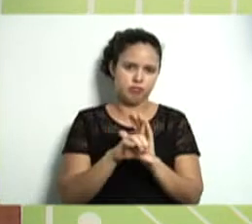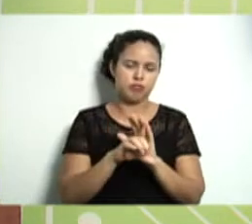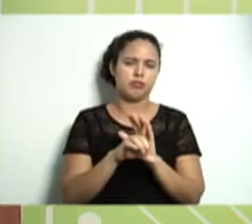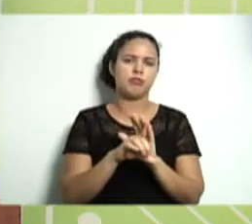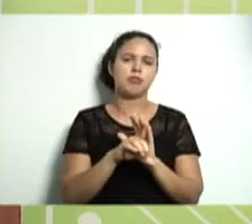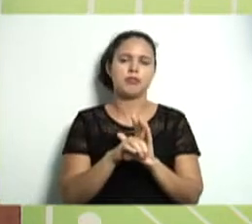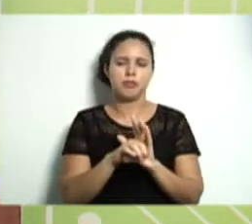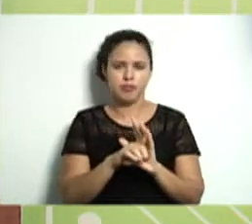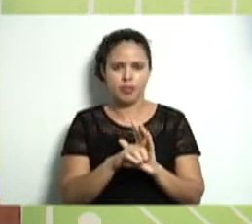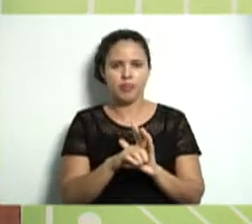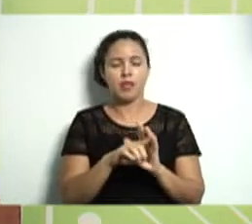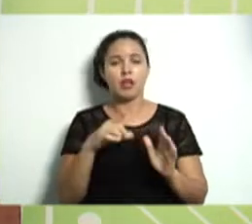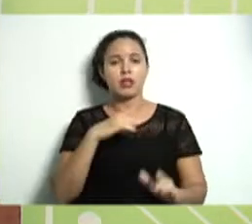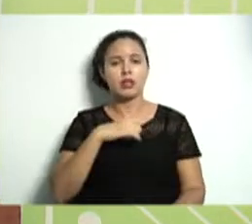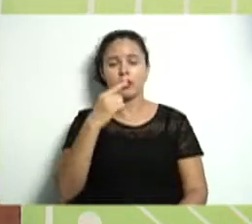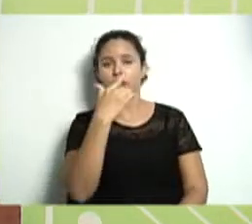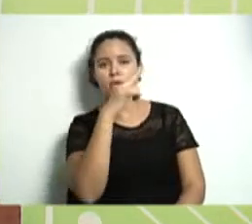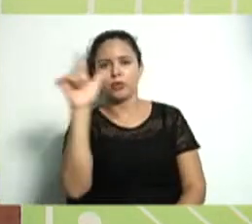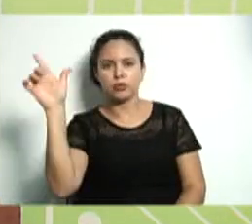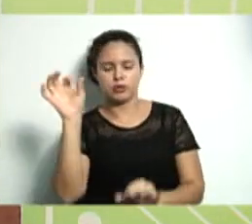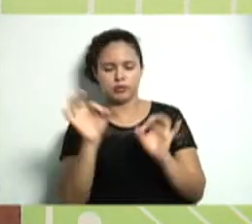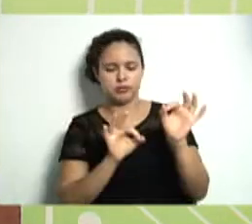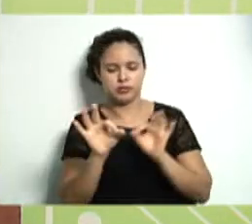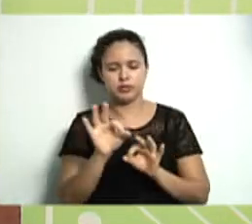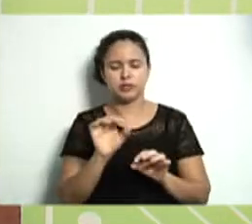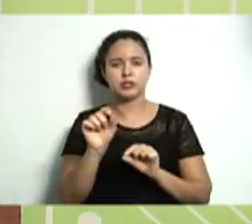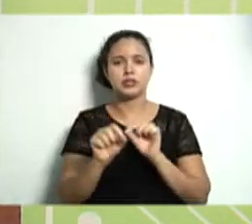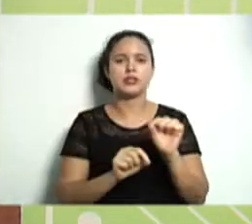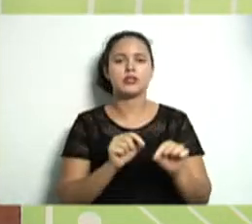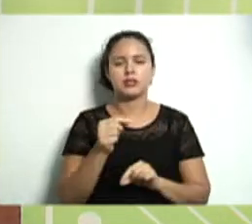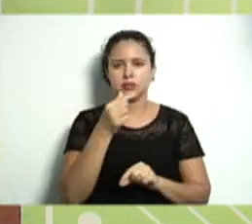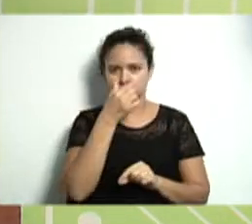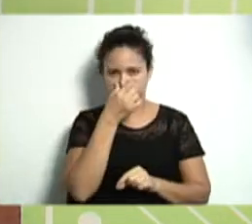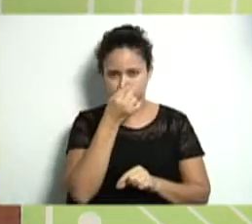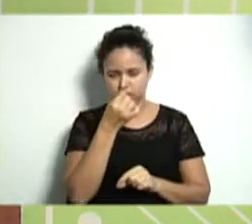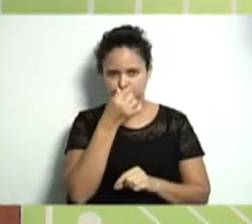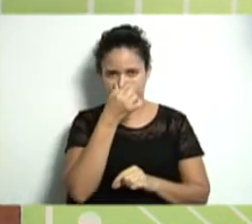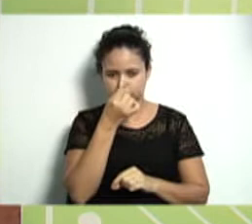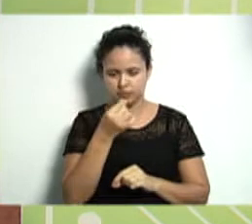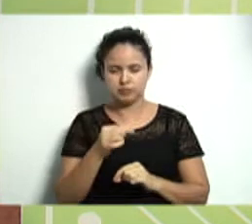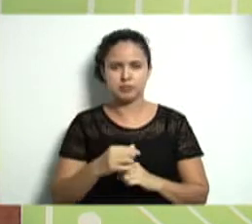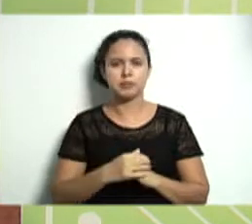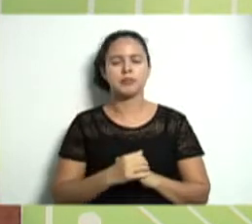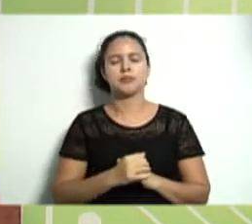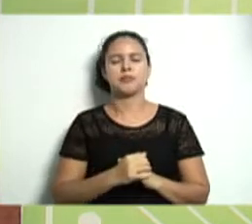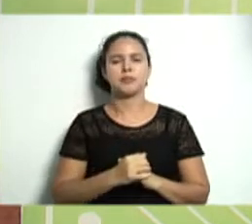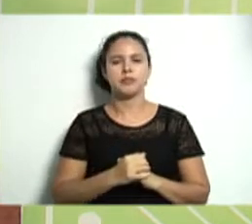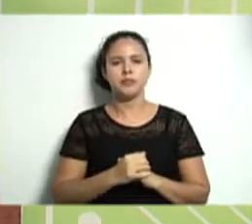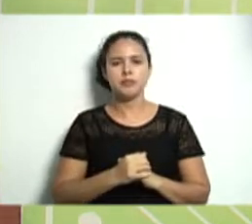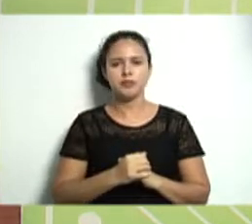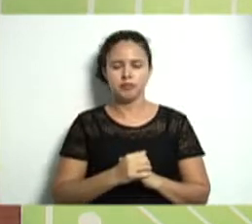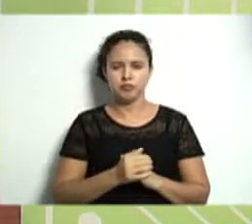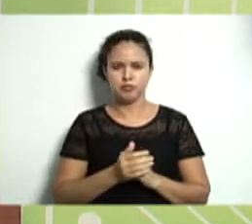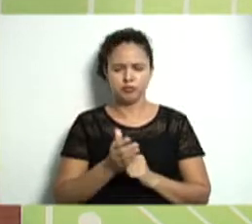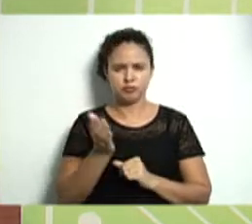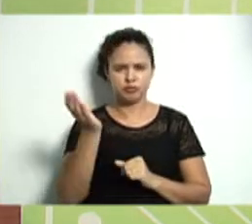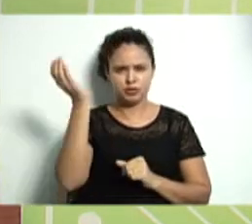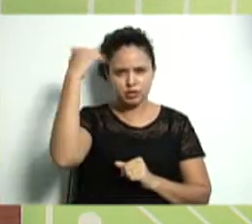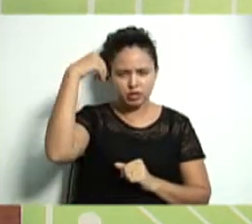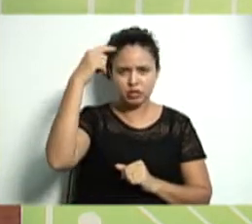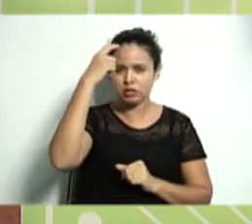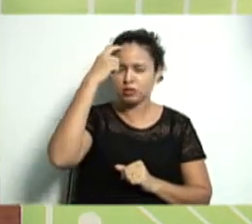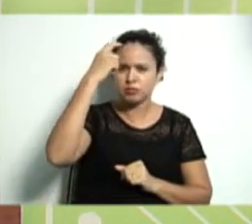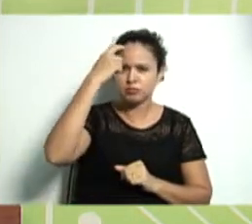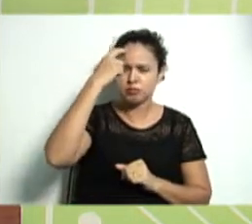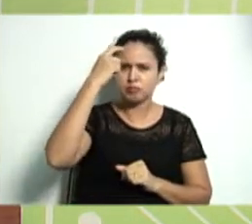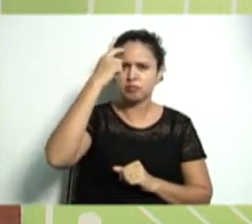forma de organização, que é a organização dos nossos pensamentos, das nossas